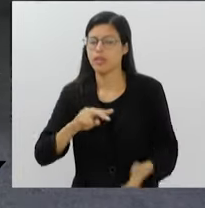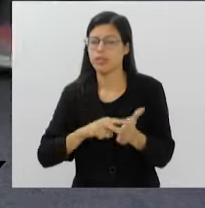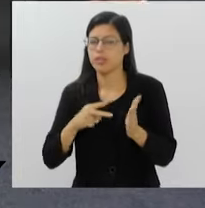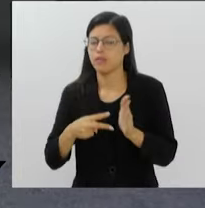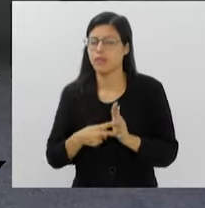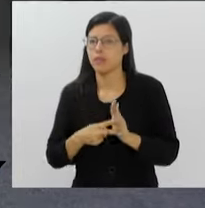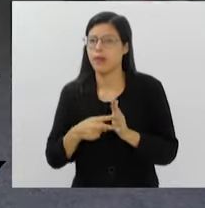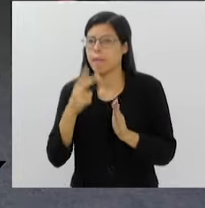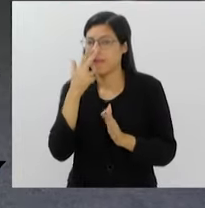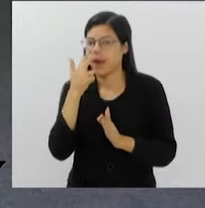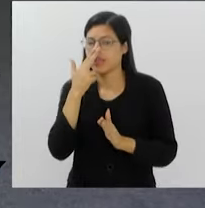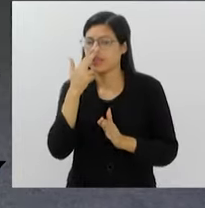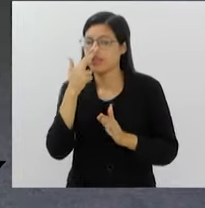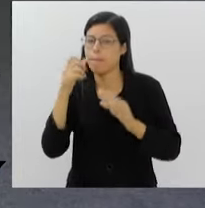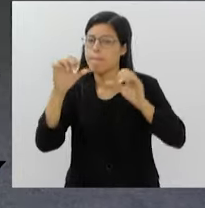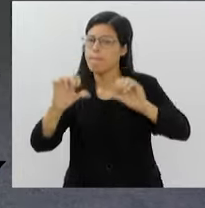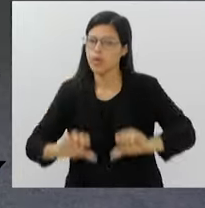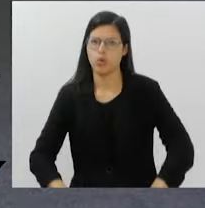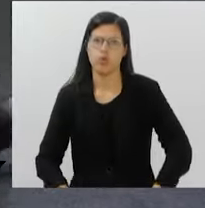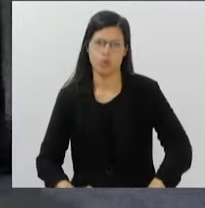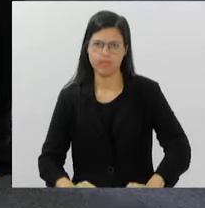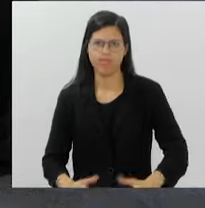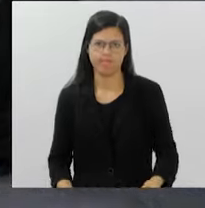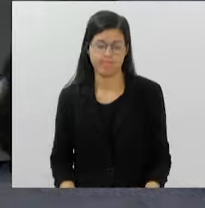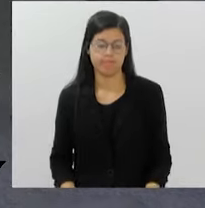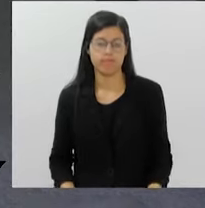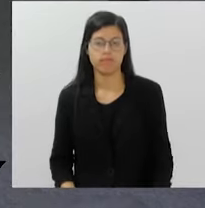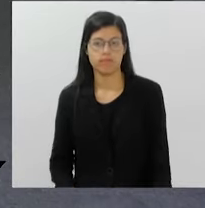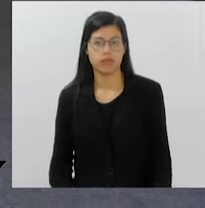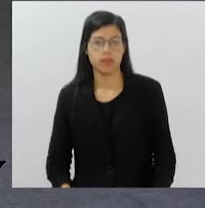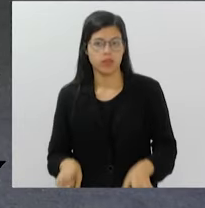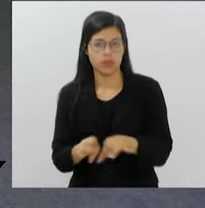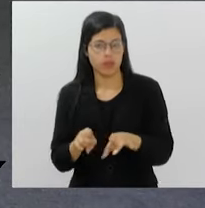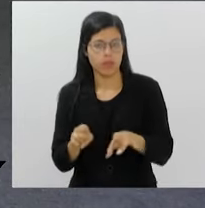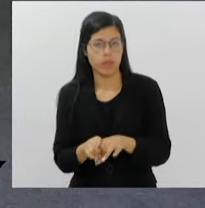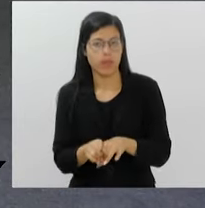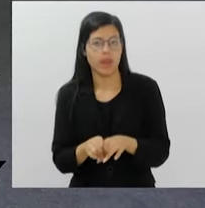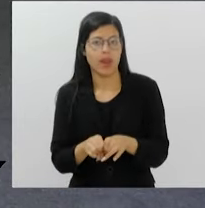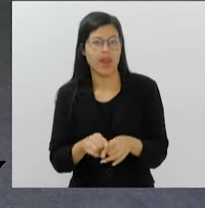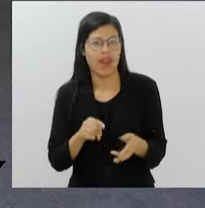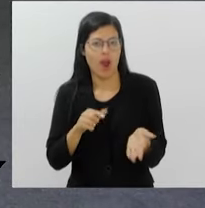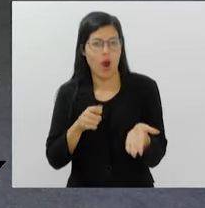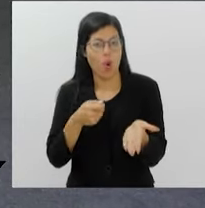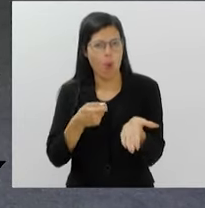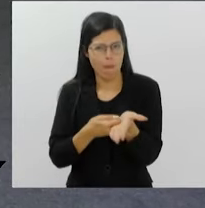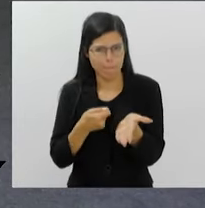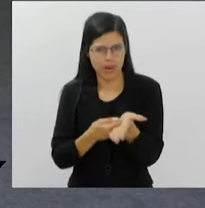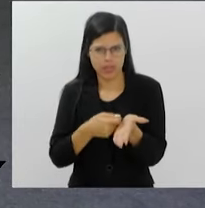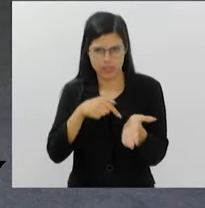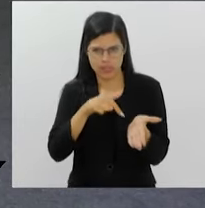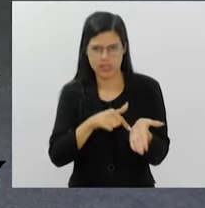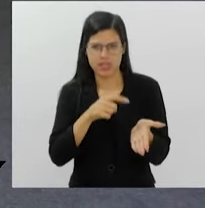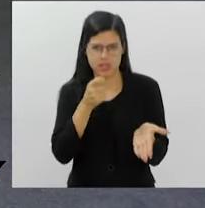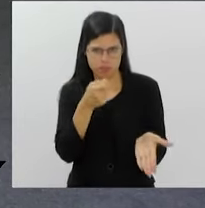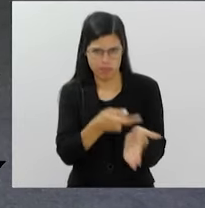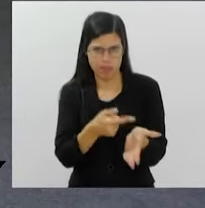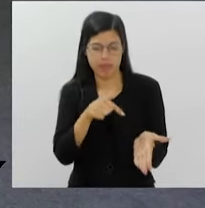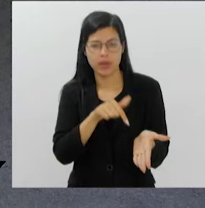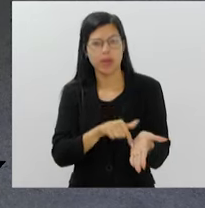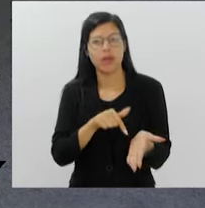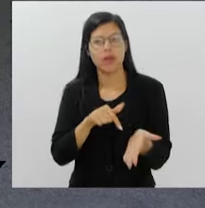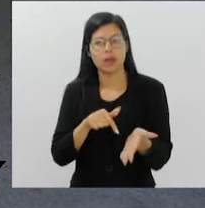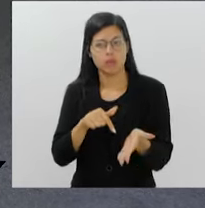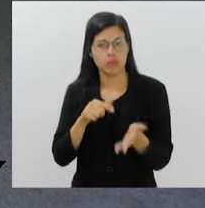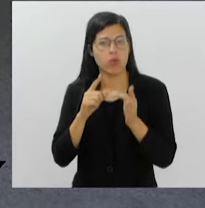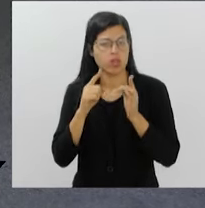Outra, a forma das cobranças, cobranças indevidas, presidente. Os usuários têm reclamado.